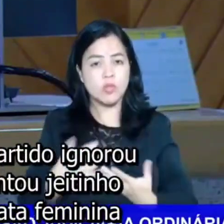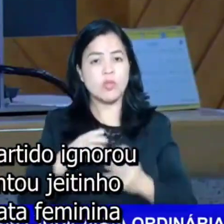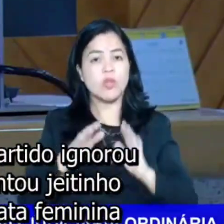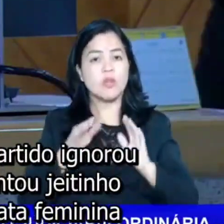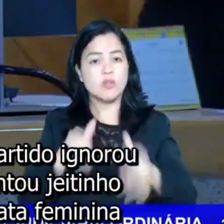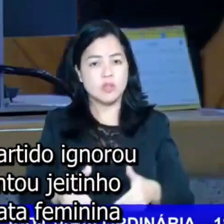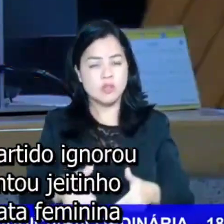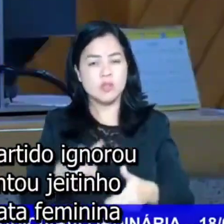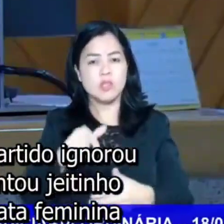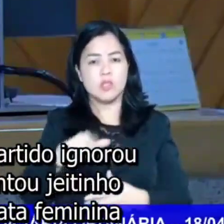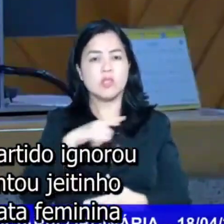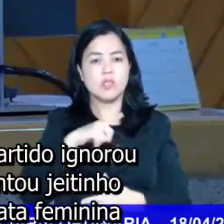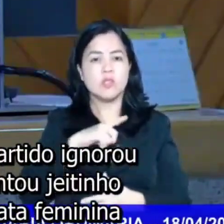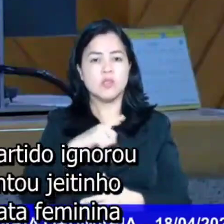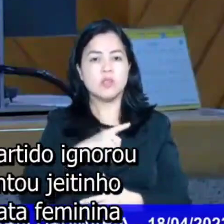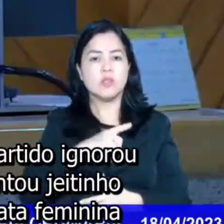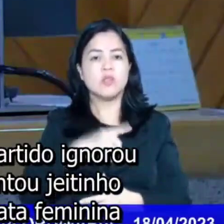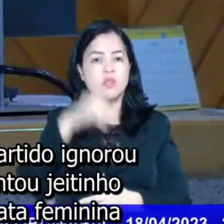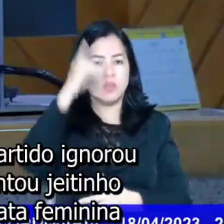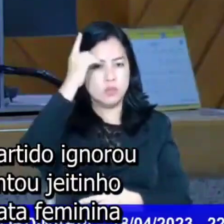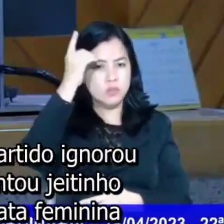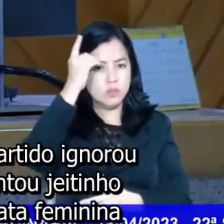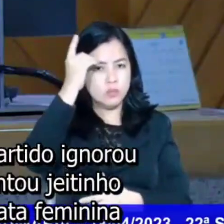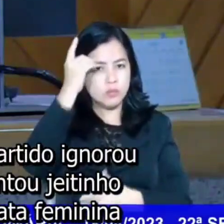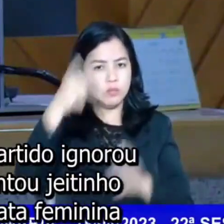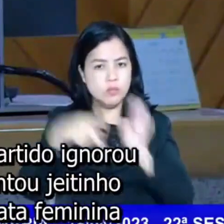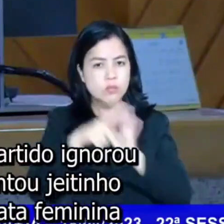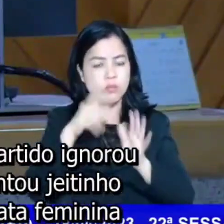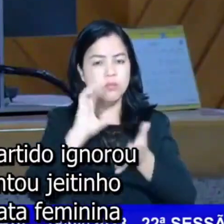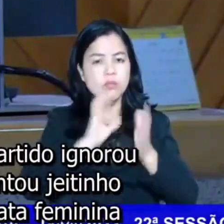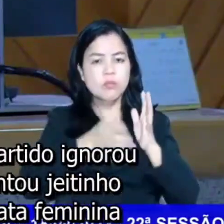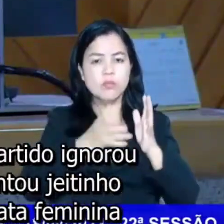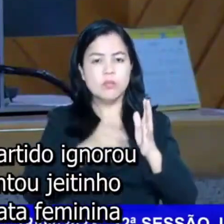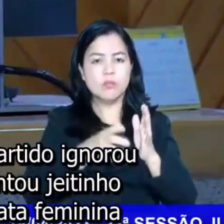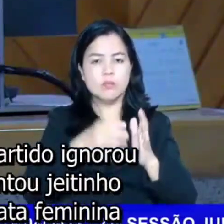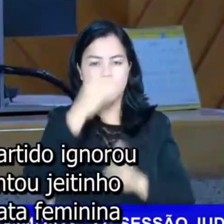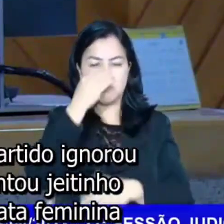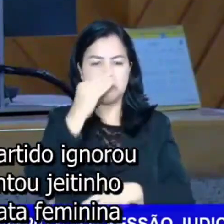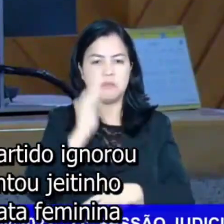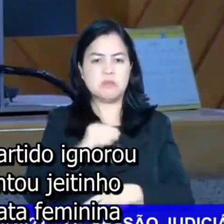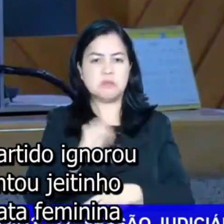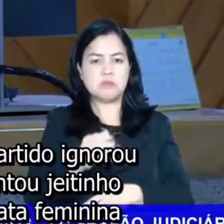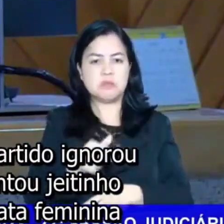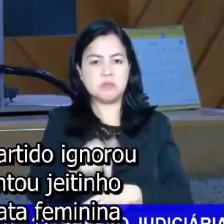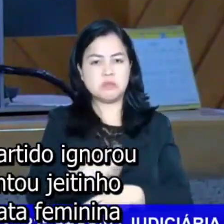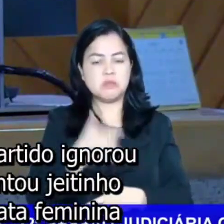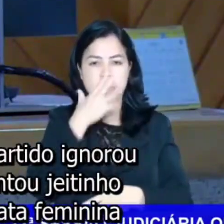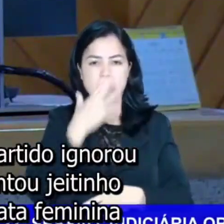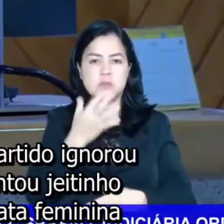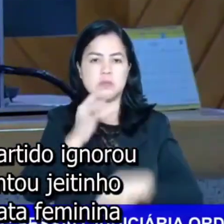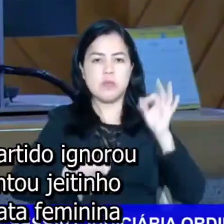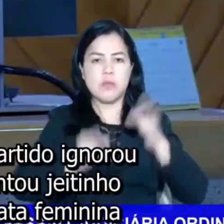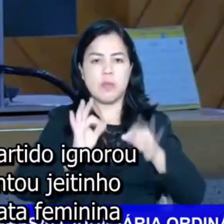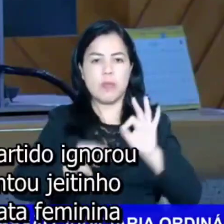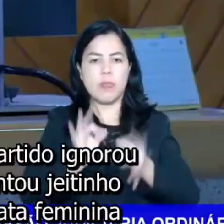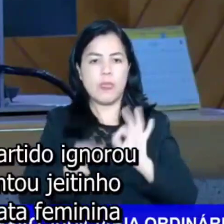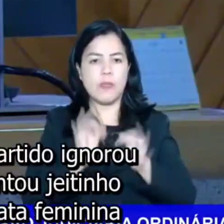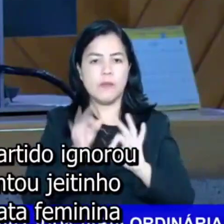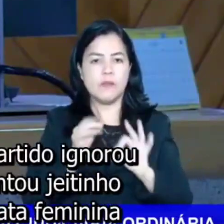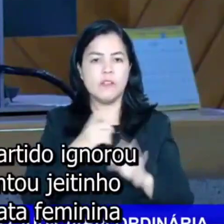Diretório Nacional do partido ignorou a deliberação da executiva do Amapá e